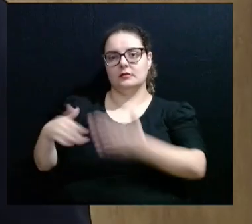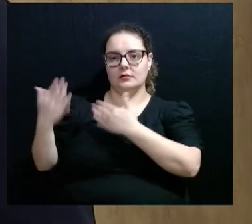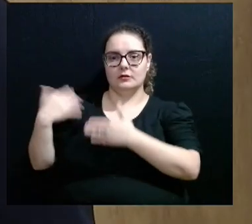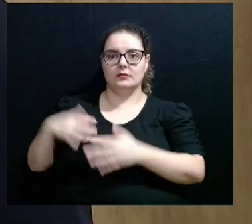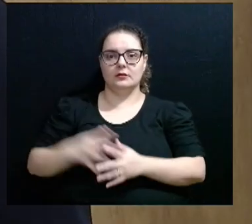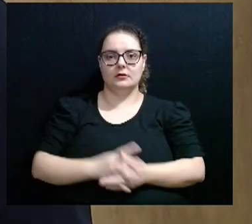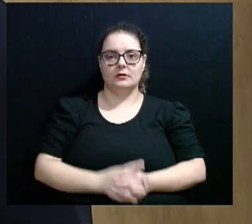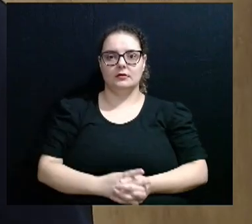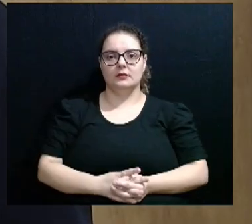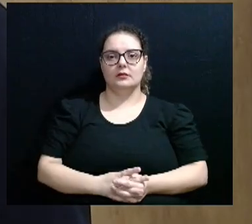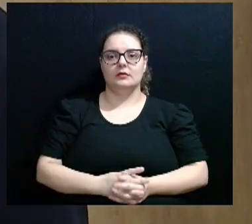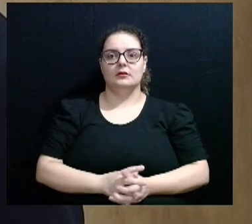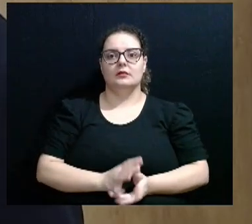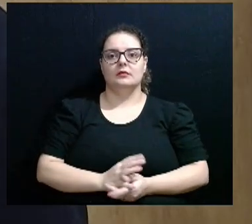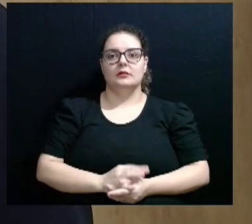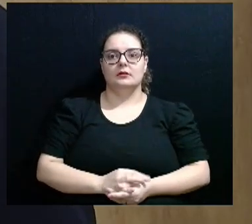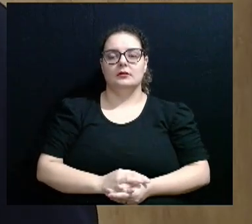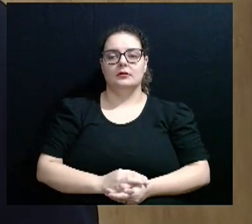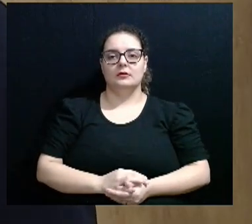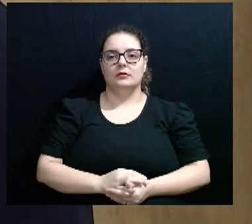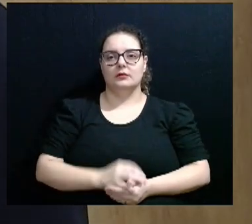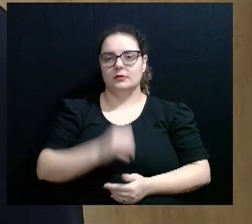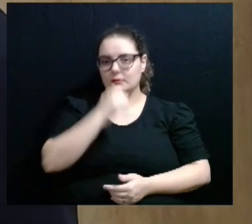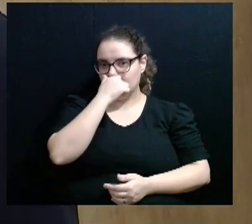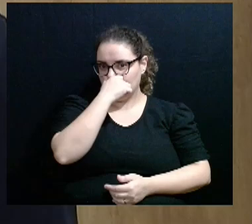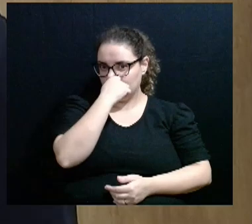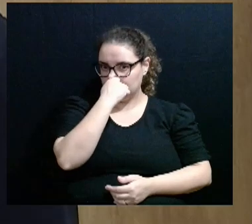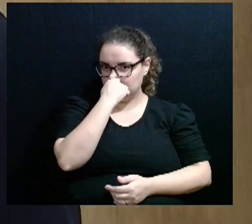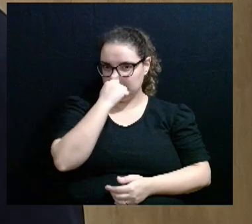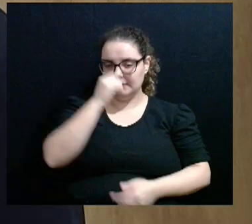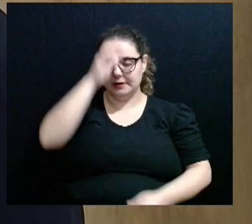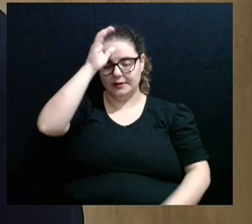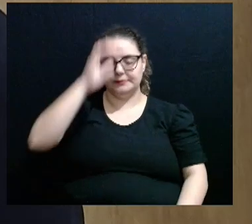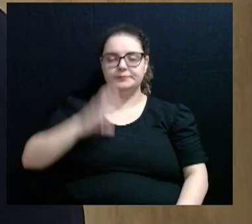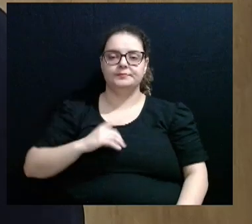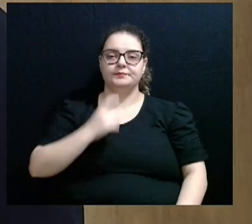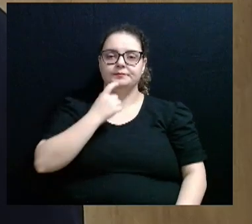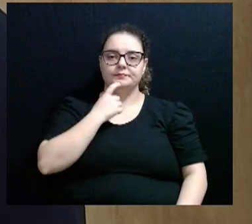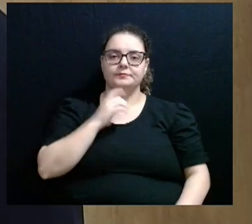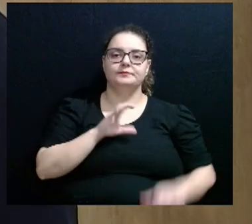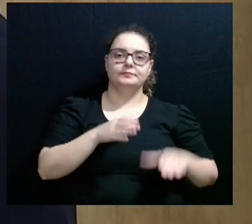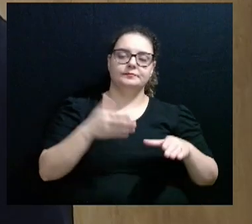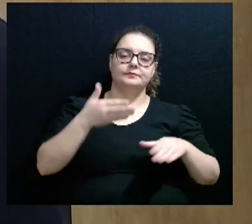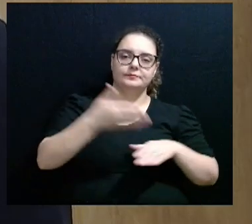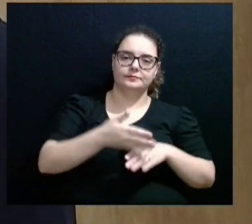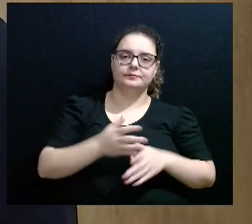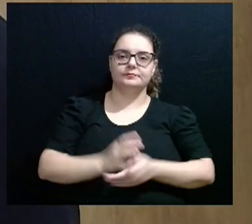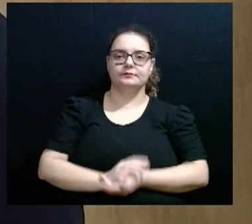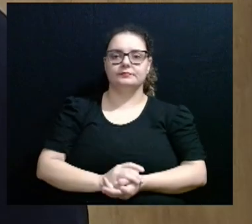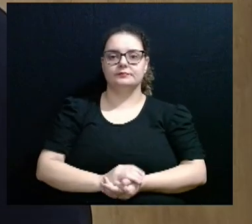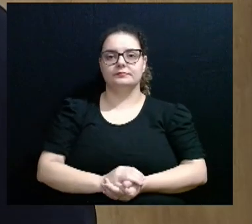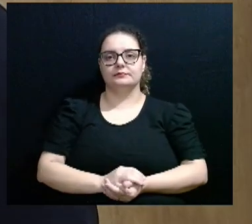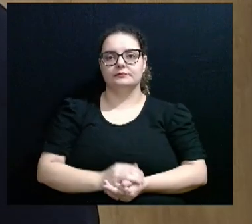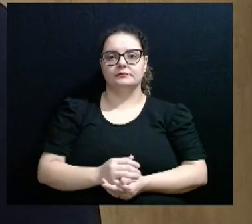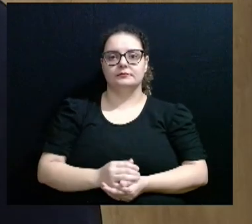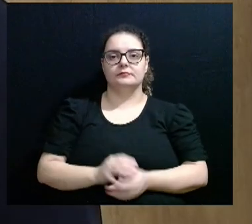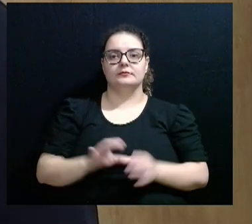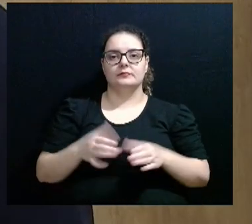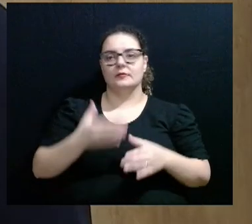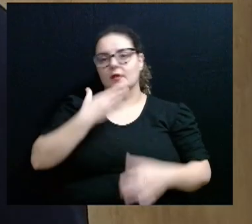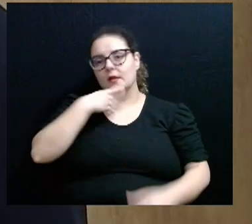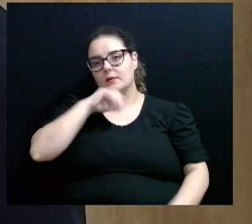né? Cidadão campineiro também passa pela nossa comissão, denúncias de pais e alunos de escolas municipais, de